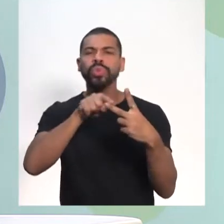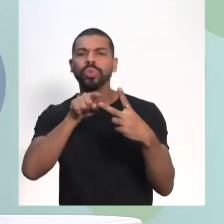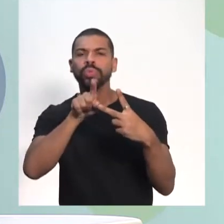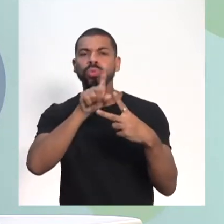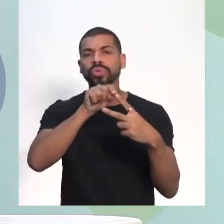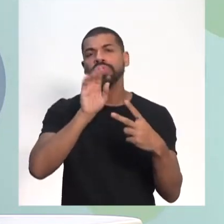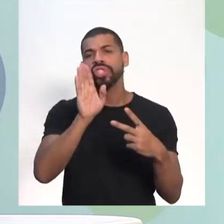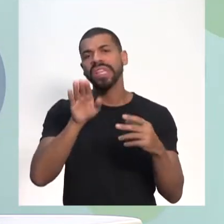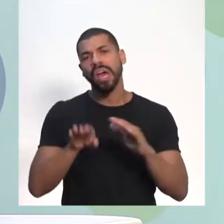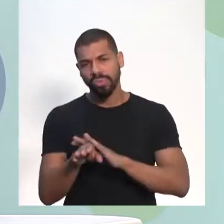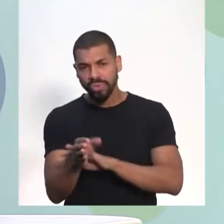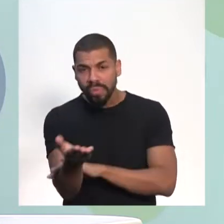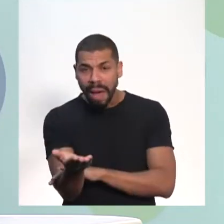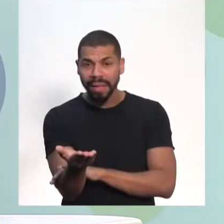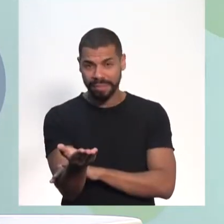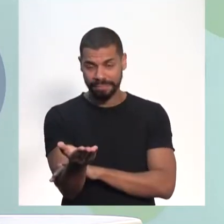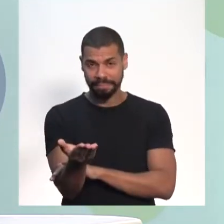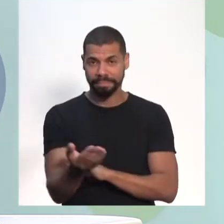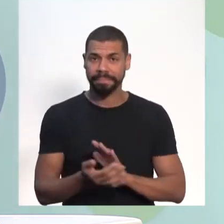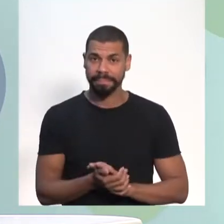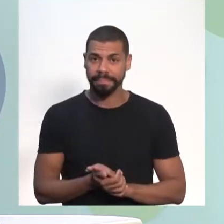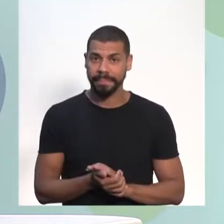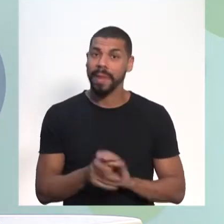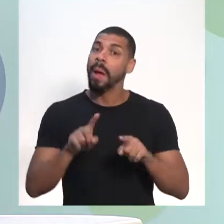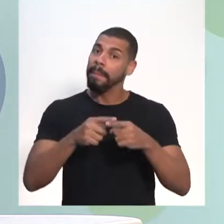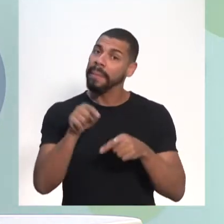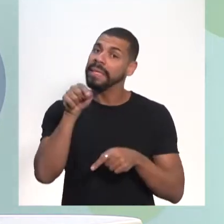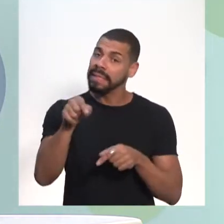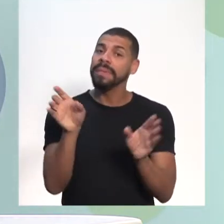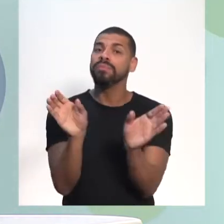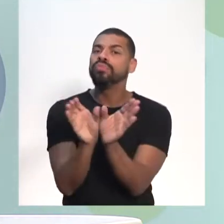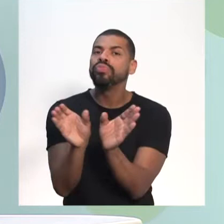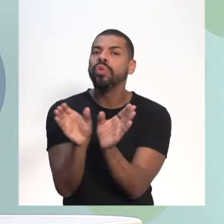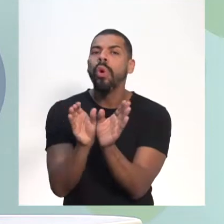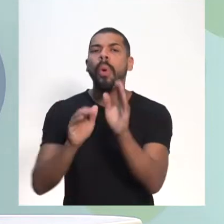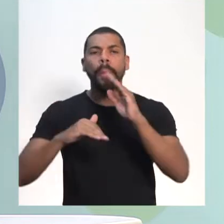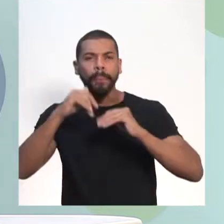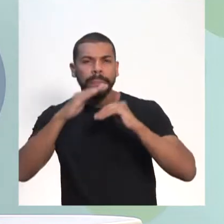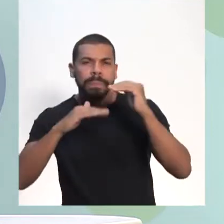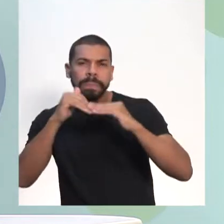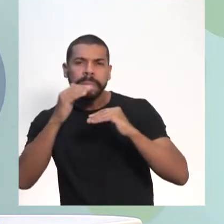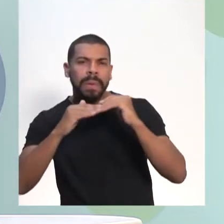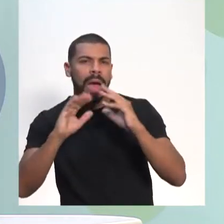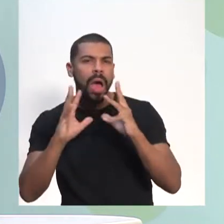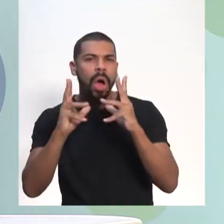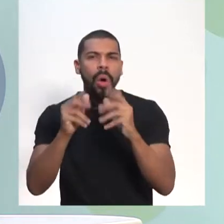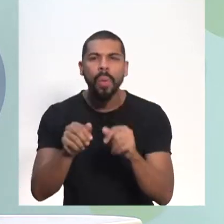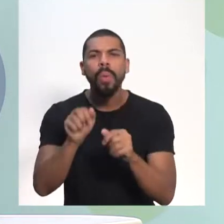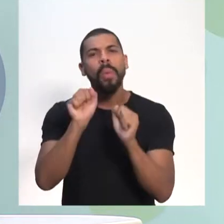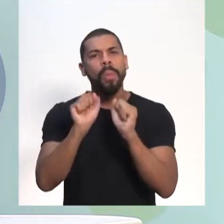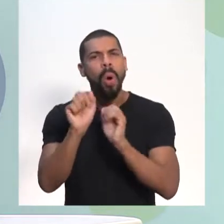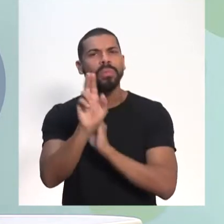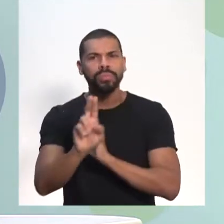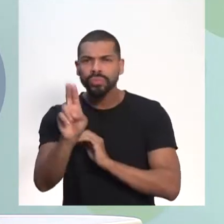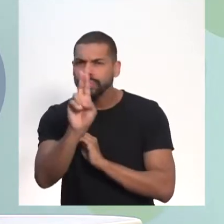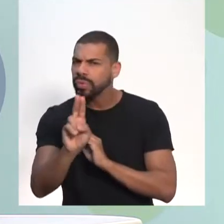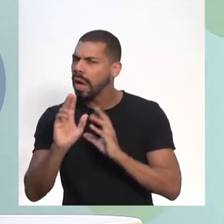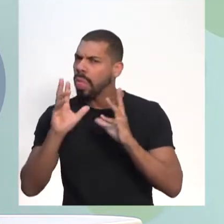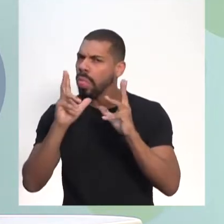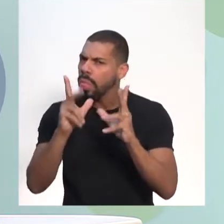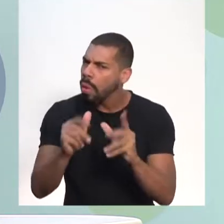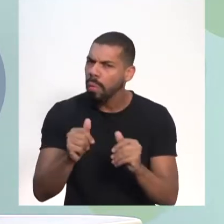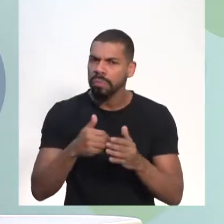estão habituados. De qualquer forma, o Teams tem sido uma ferramenta importante, todos os nossos servidores podem acessá-los por meio do